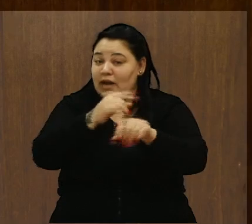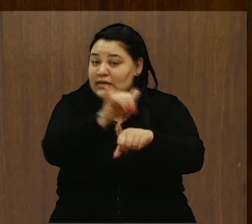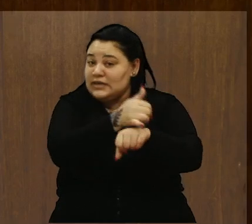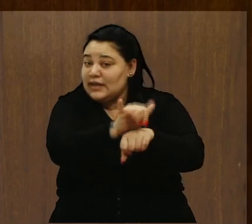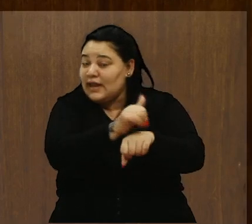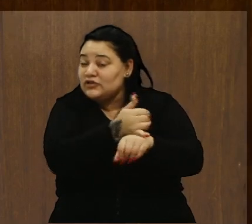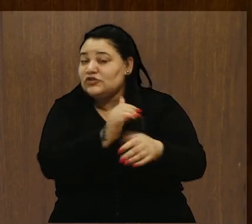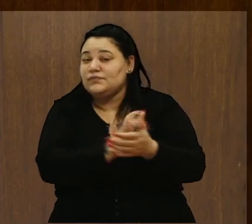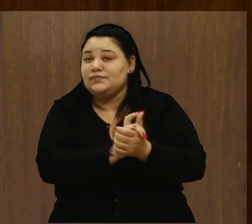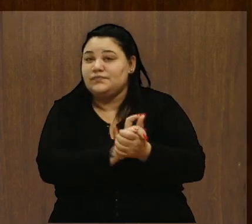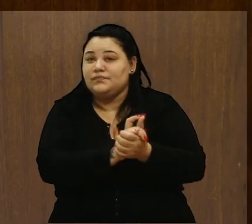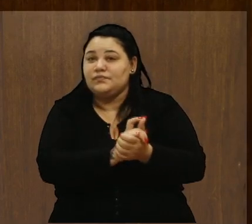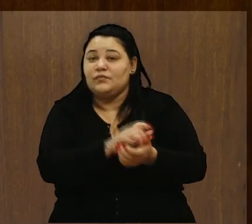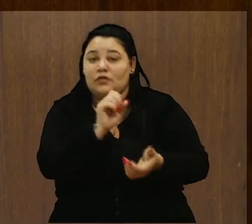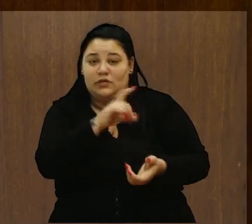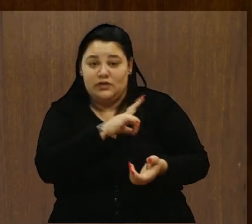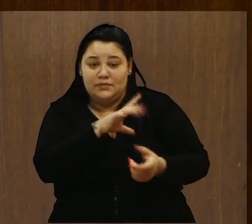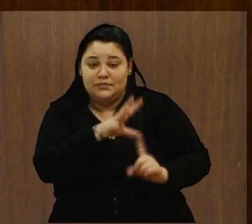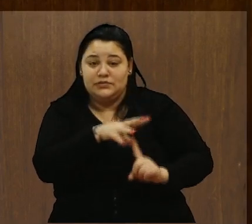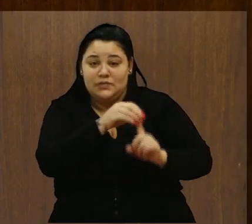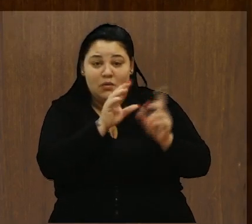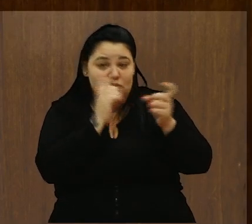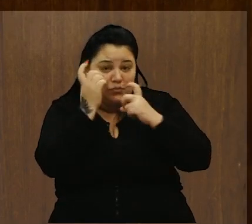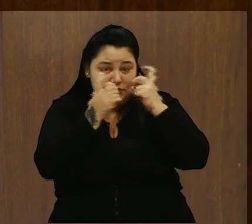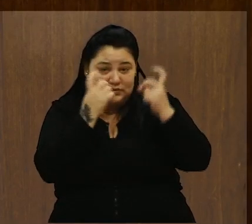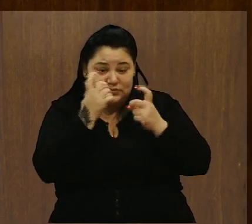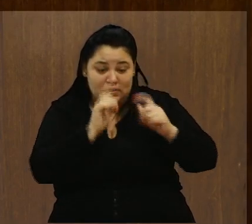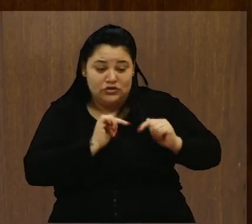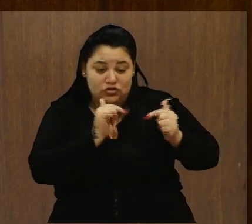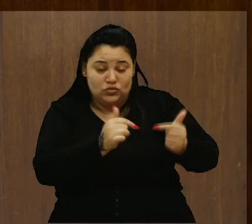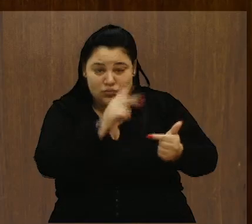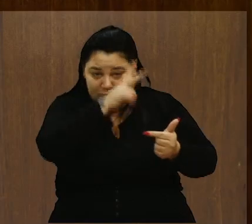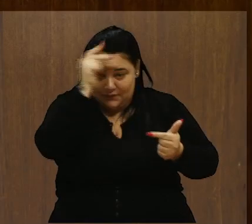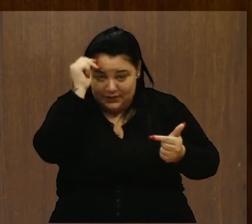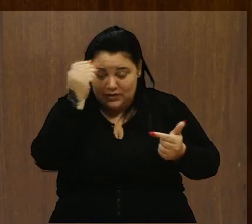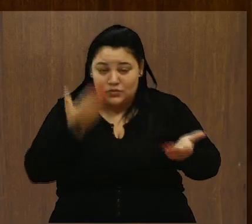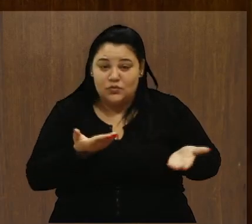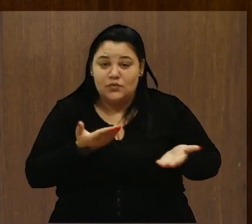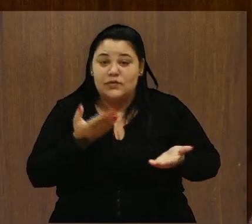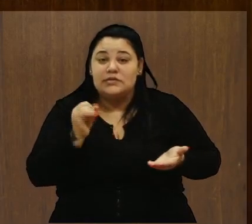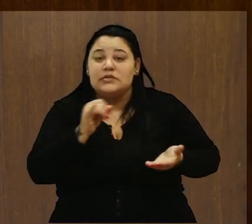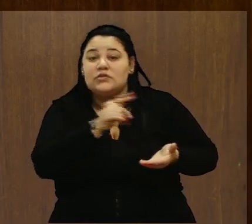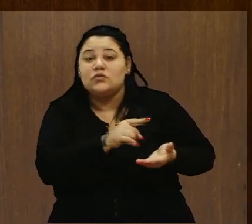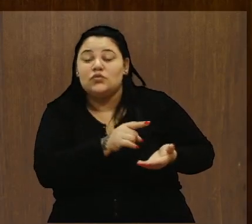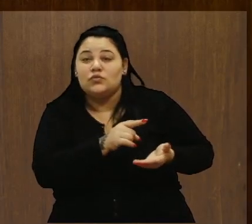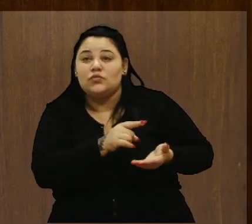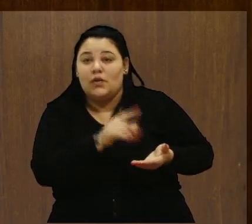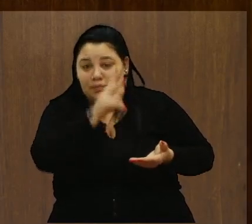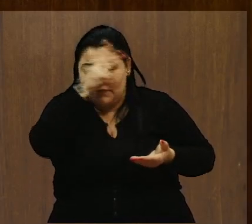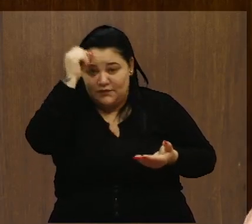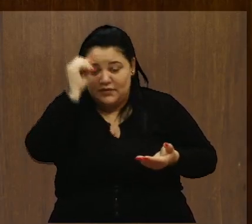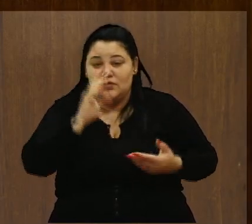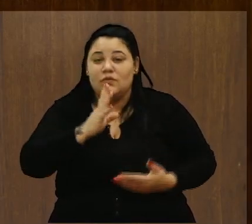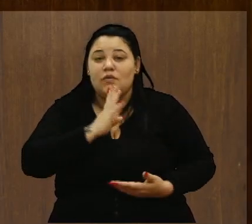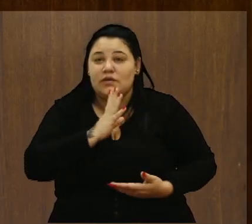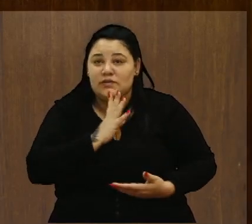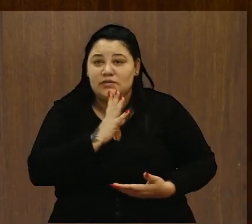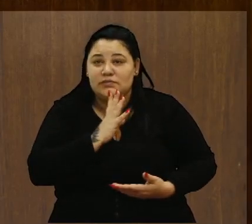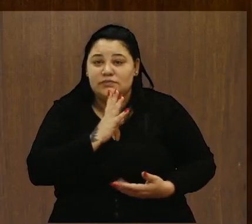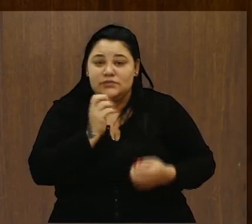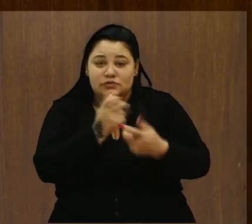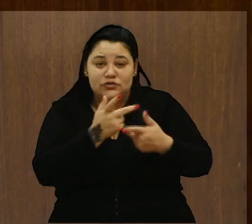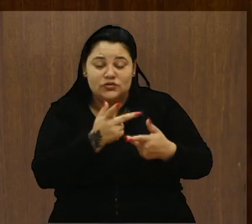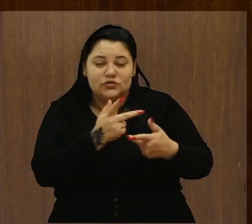o que eu tenho de principal preocupação com essa postura do prefeito é que, se o senhor fosse prefeito, lhe conhecendo como lhe conheço desde o ano